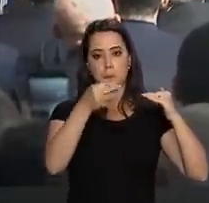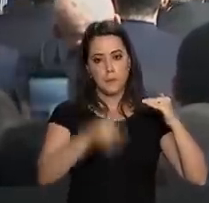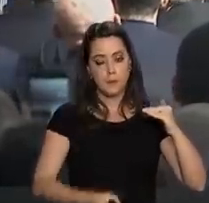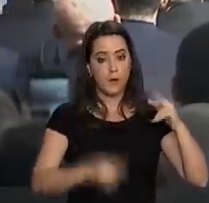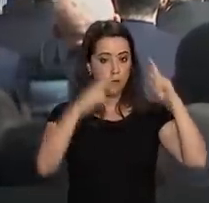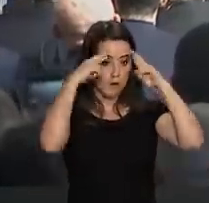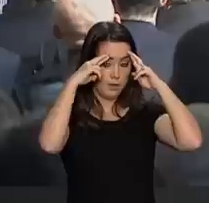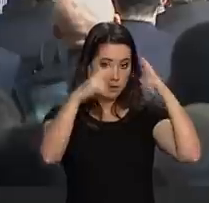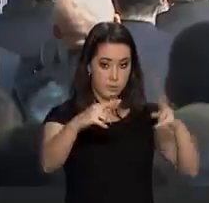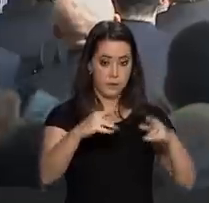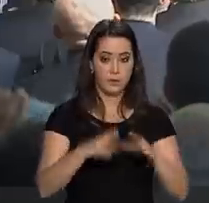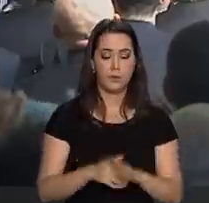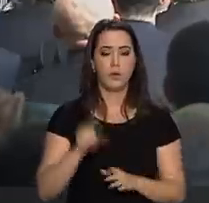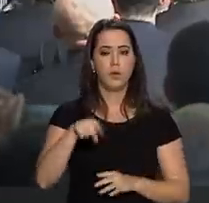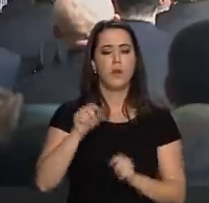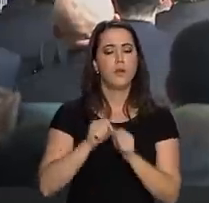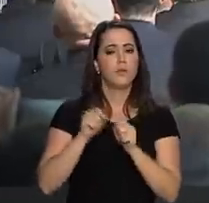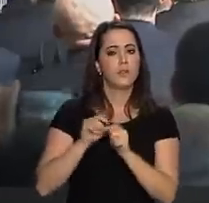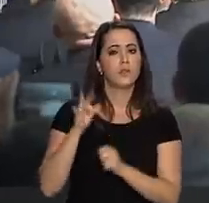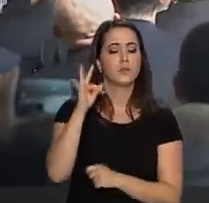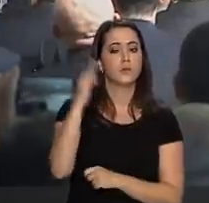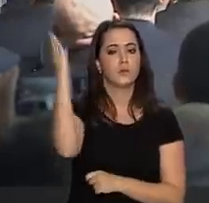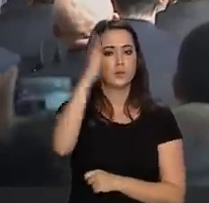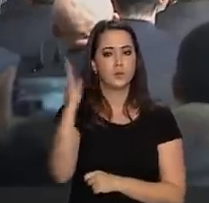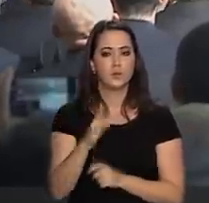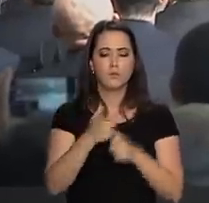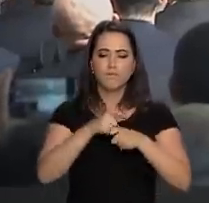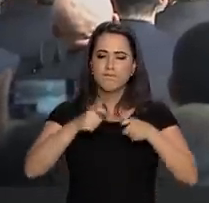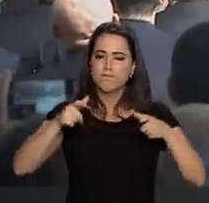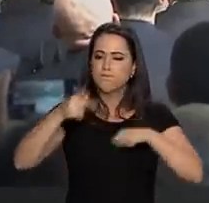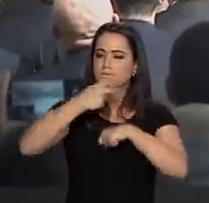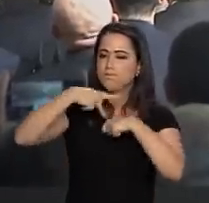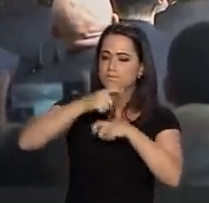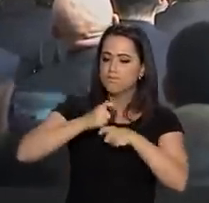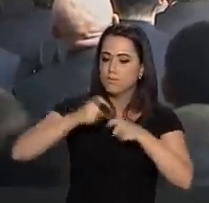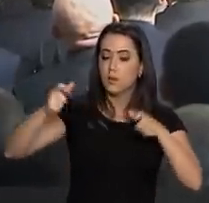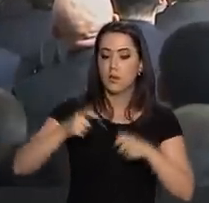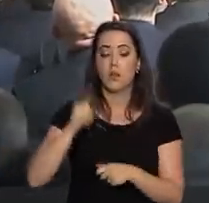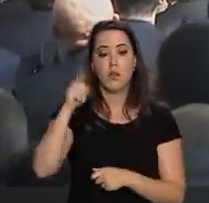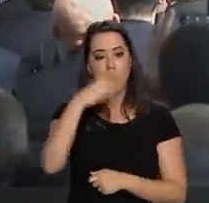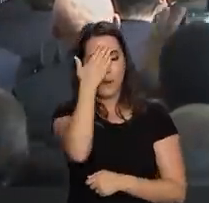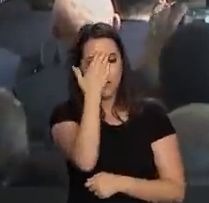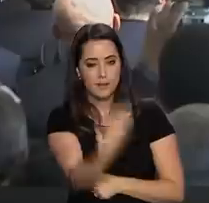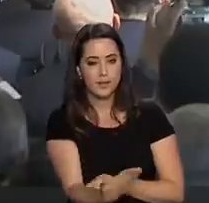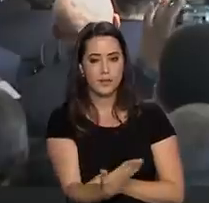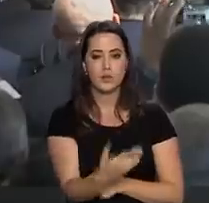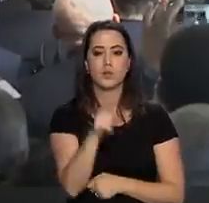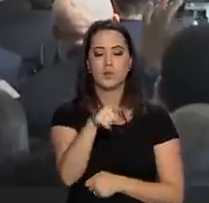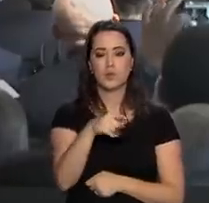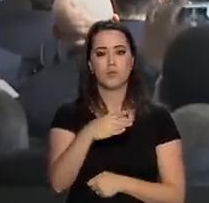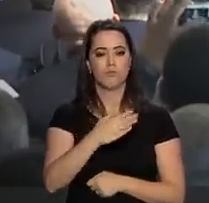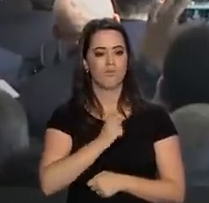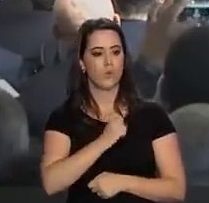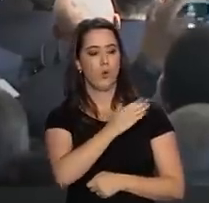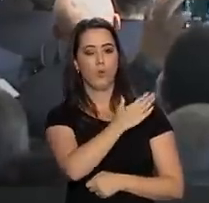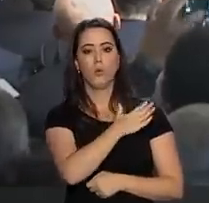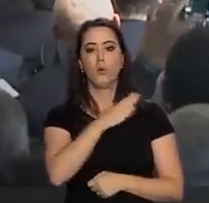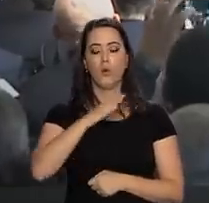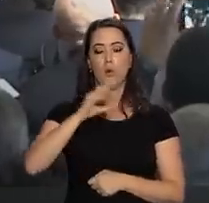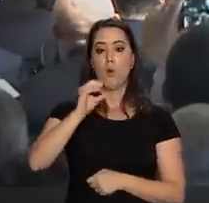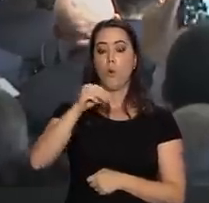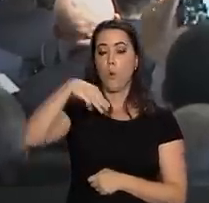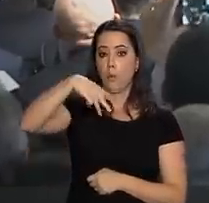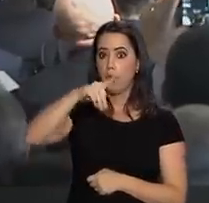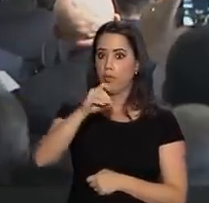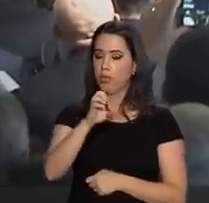e respeito é que fará do Brasil uma grande nação. Eu muito obrigado, comandante Vilas Boas.